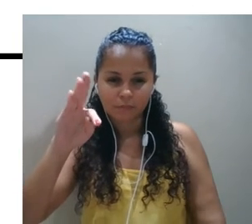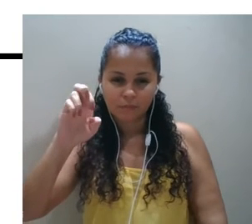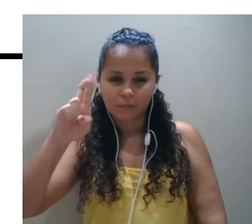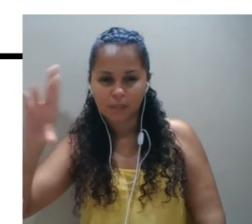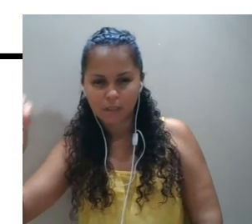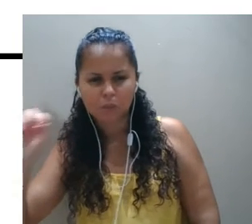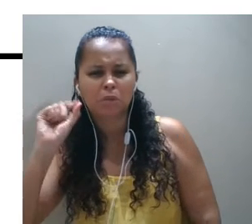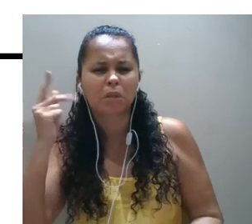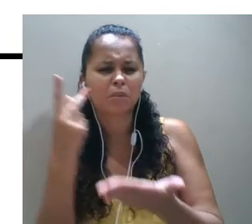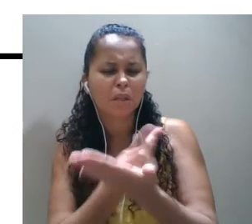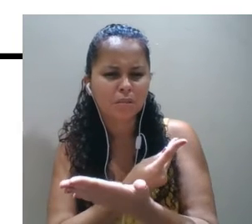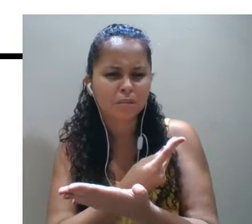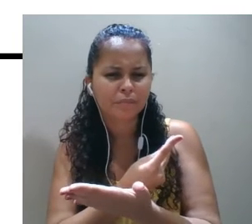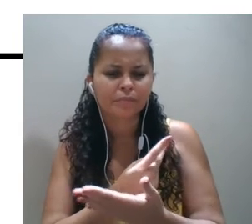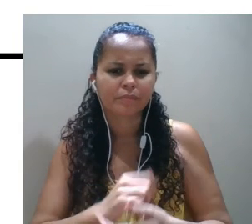acontecendo